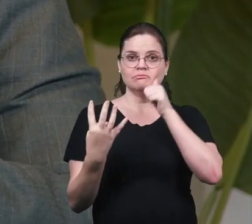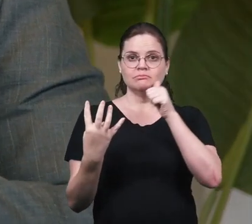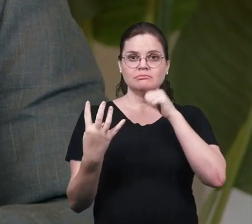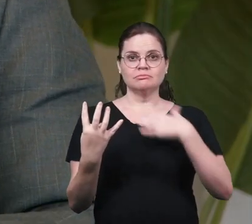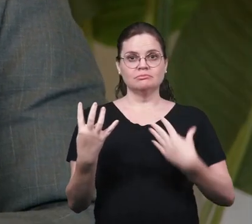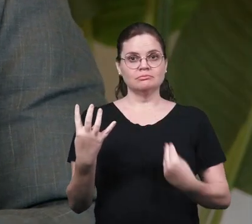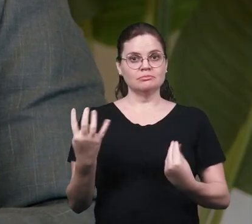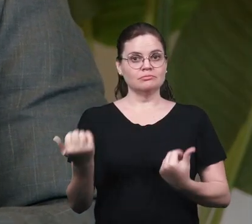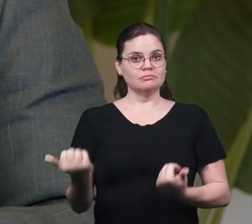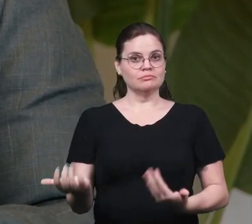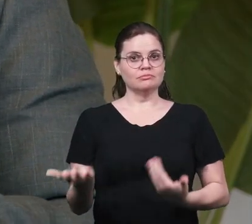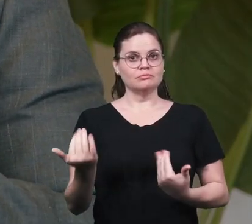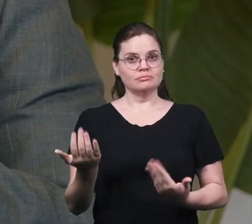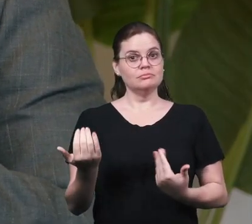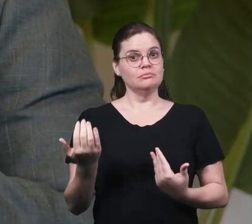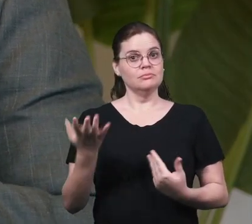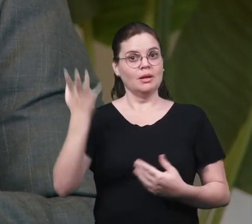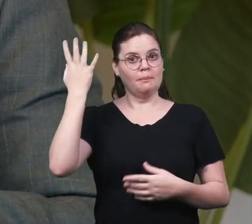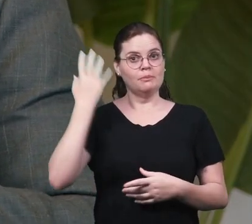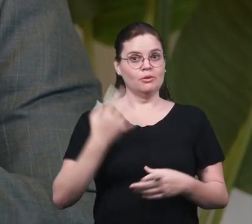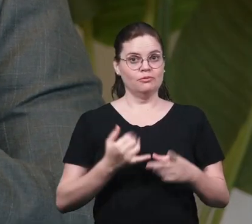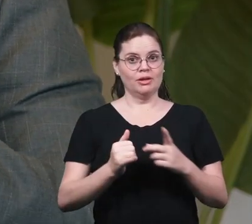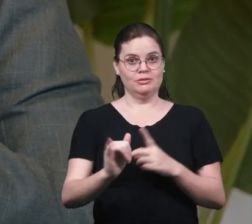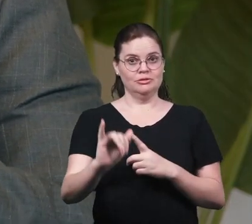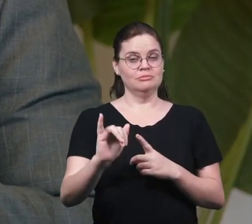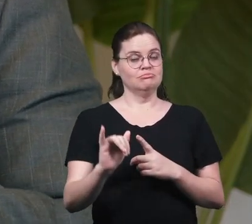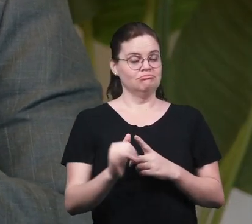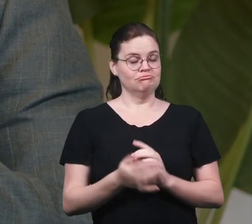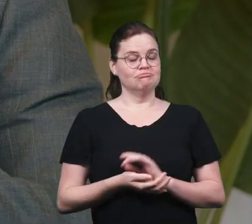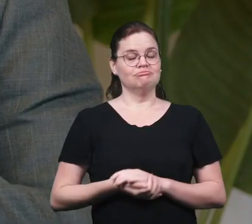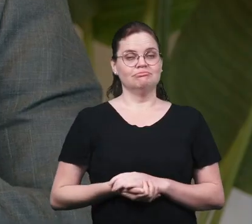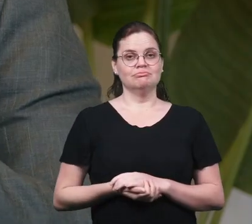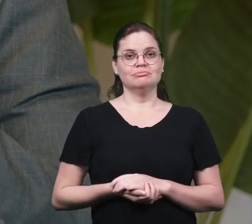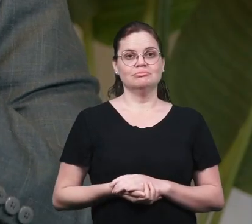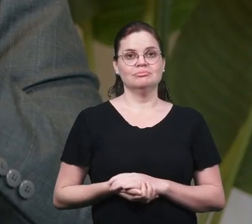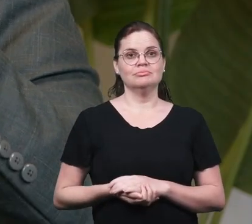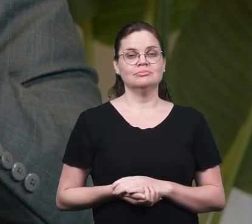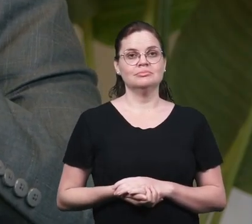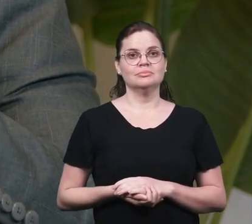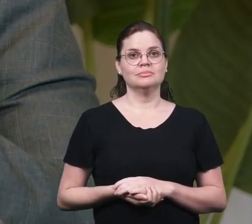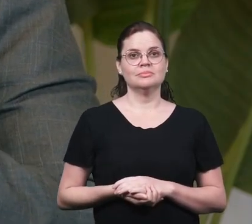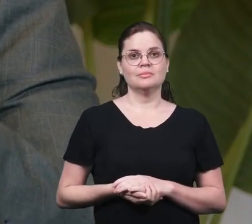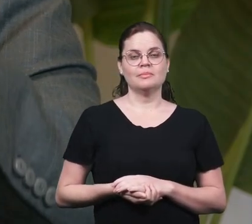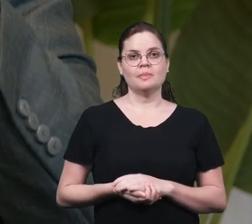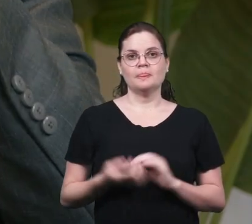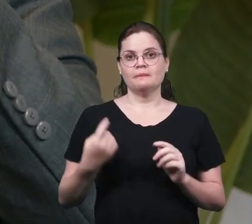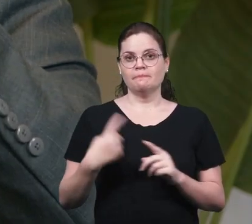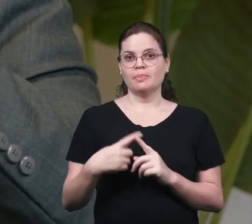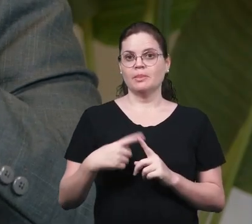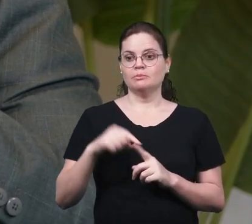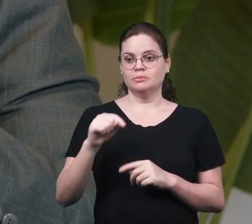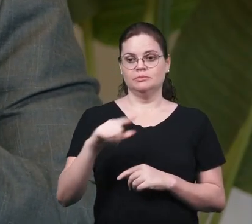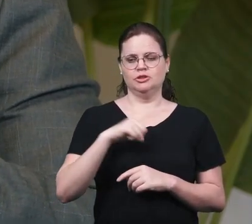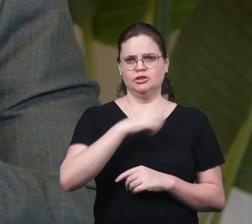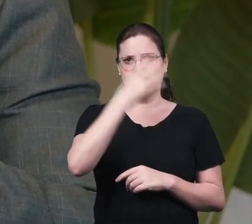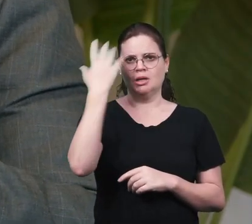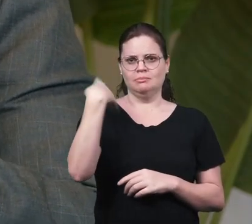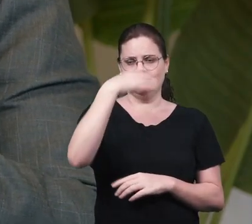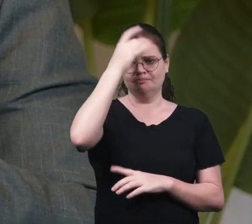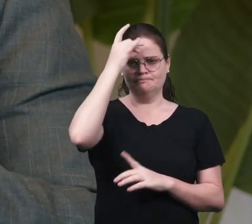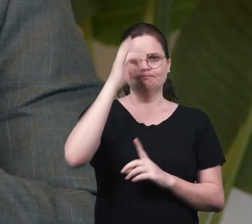filhas jovens que profetizavam porque eram cheias do Espírito